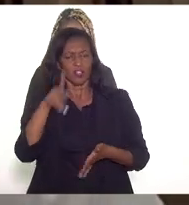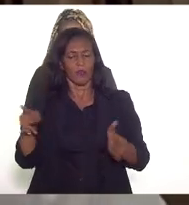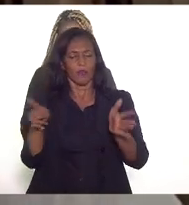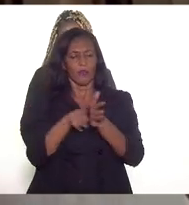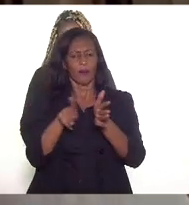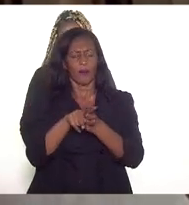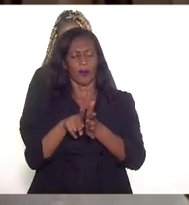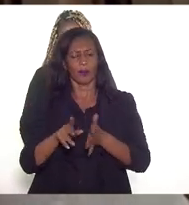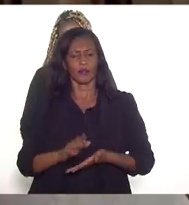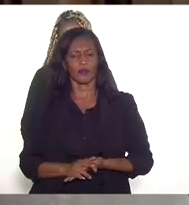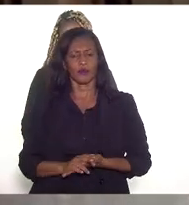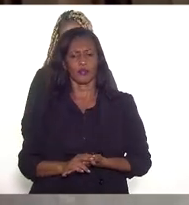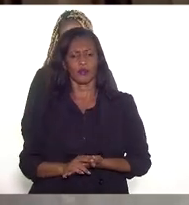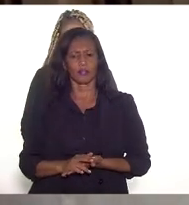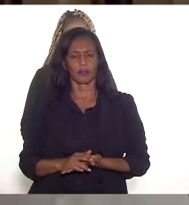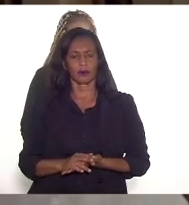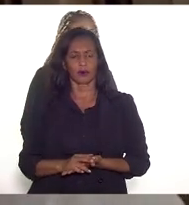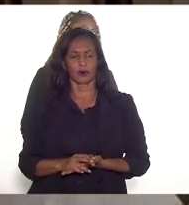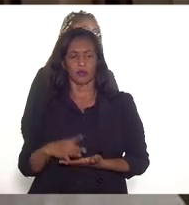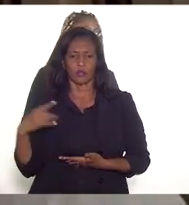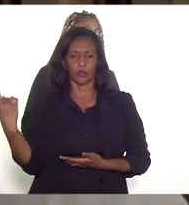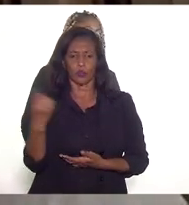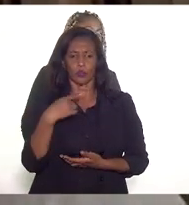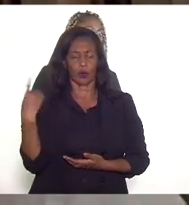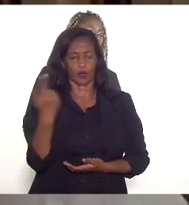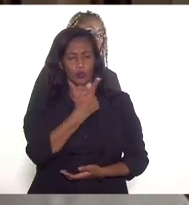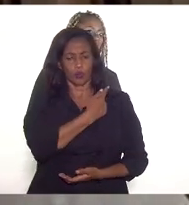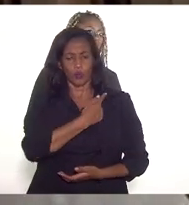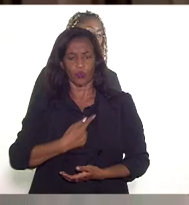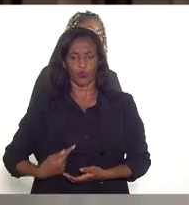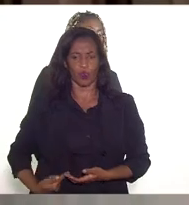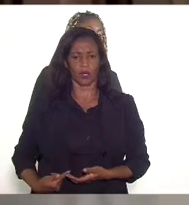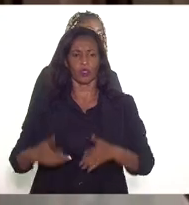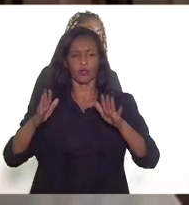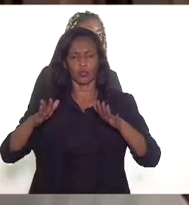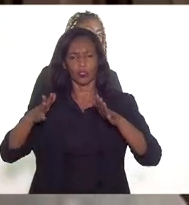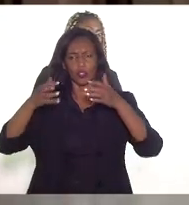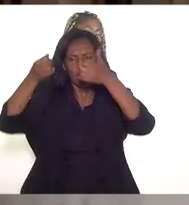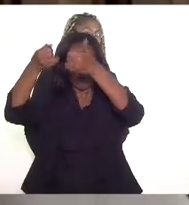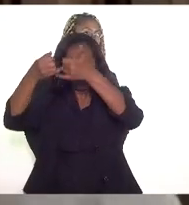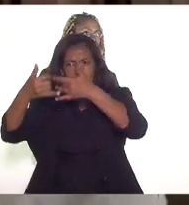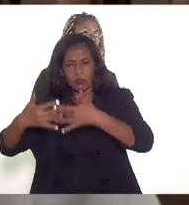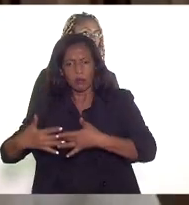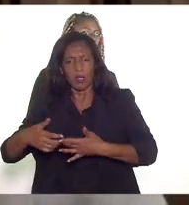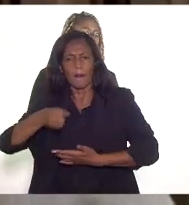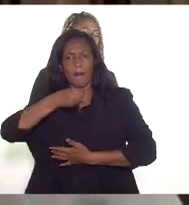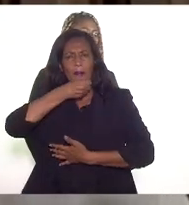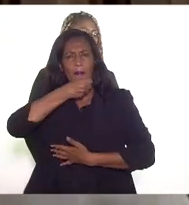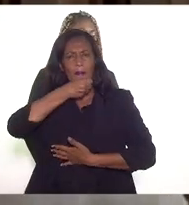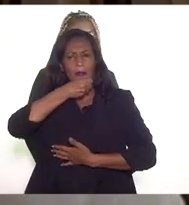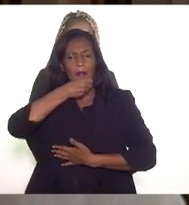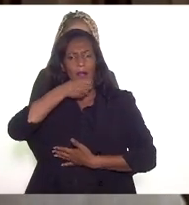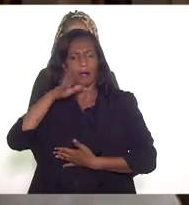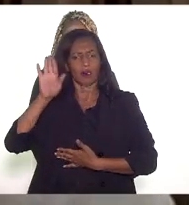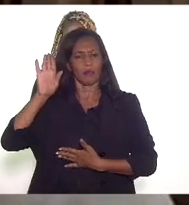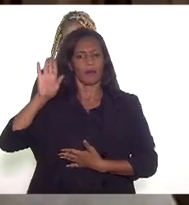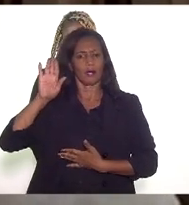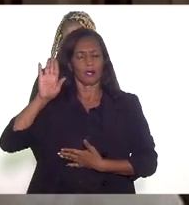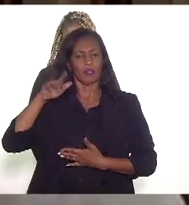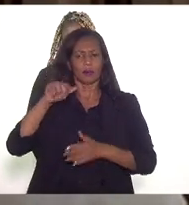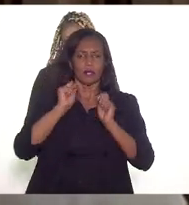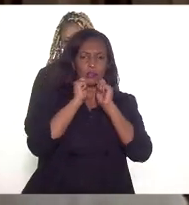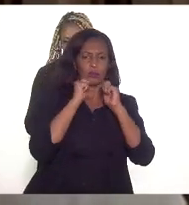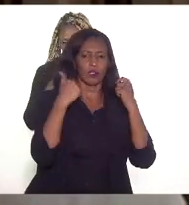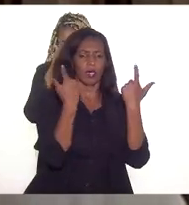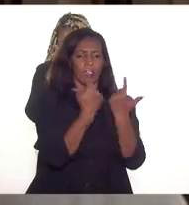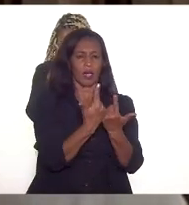parte daquilo que o nosso governador externou em seu discurso de posse, tanto na Alerj